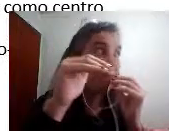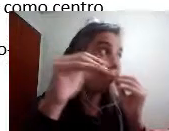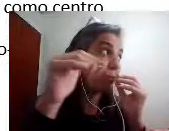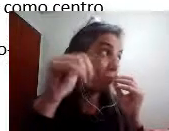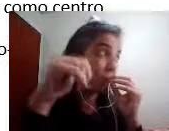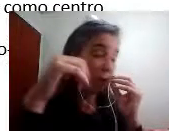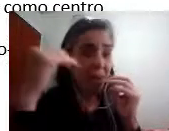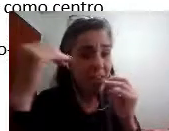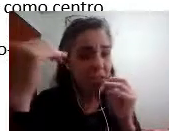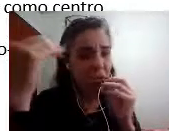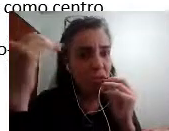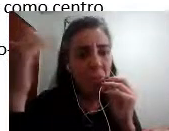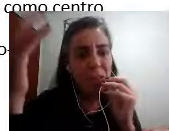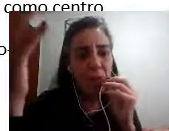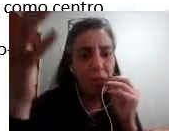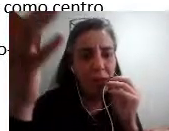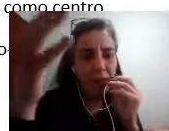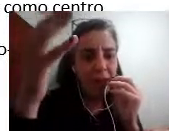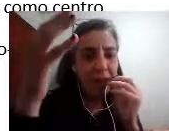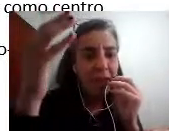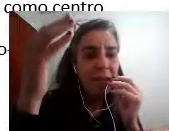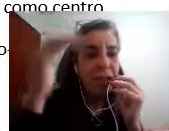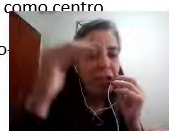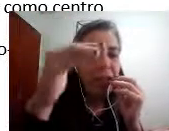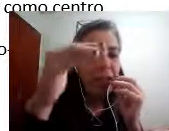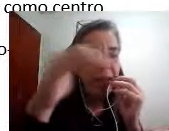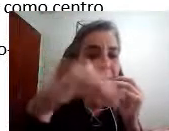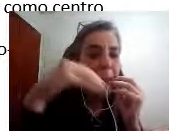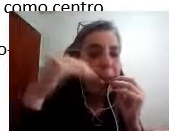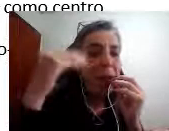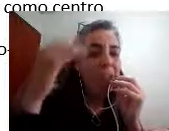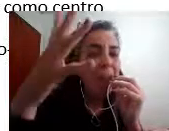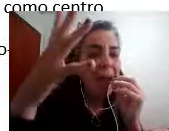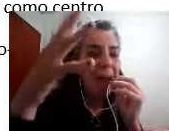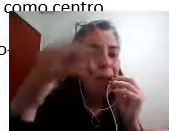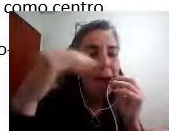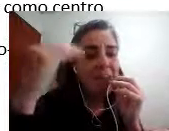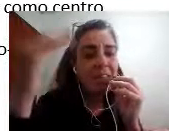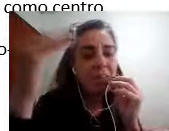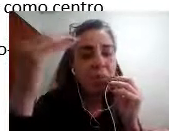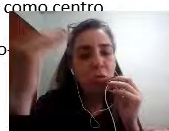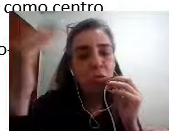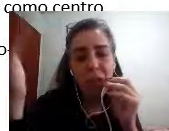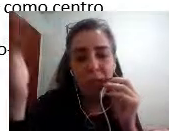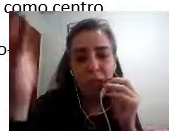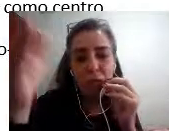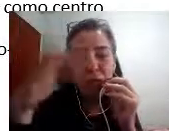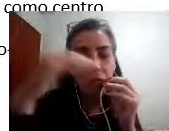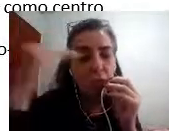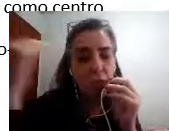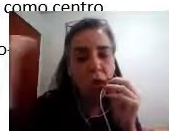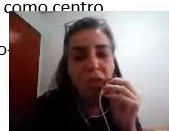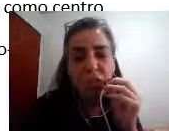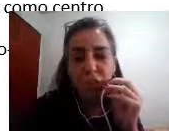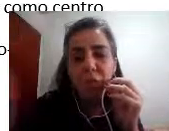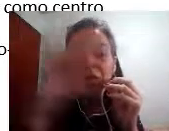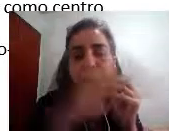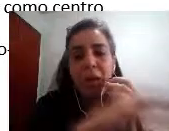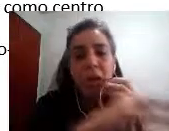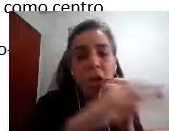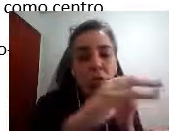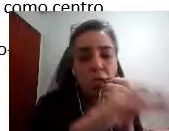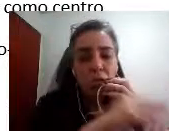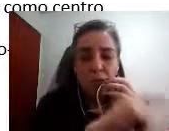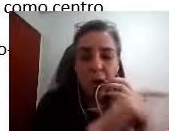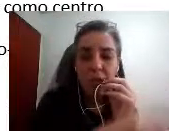né? Mas isso não me dá o poder de o quê? Passar acima dos direitos do coletivo,